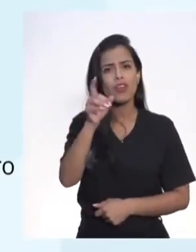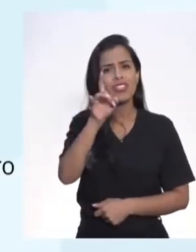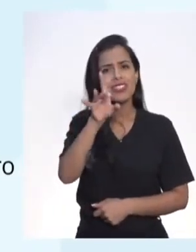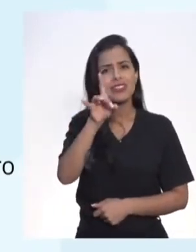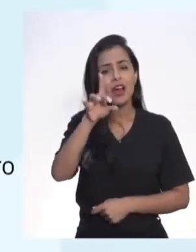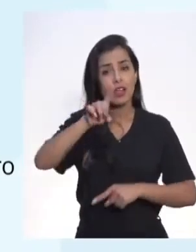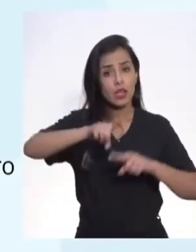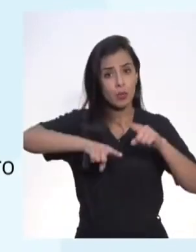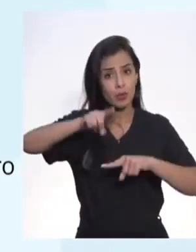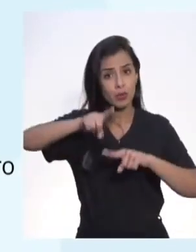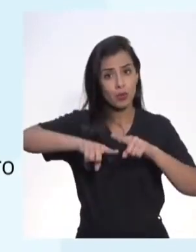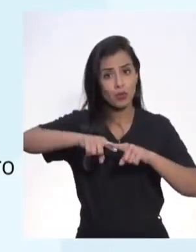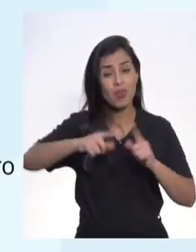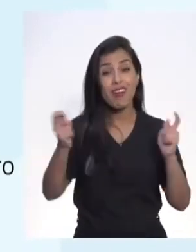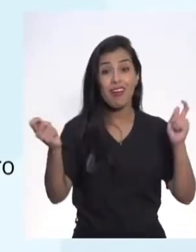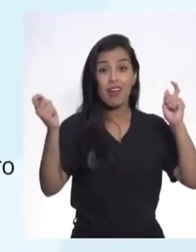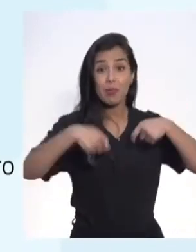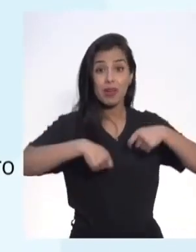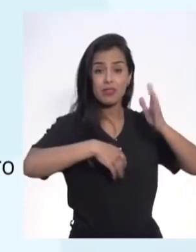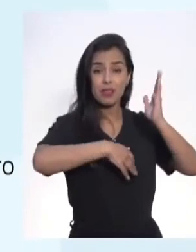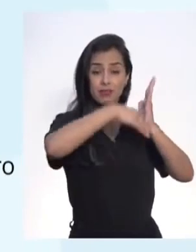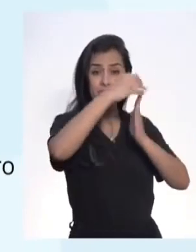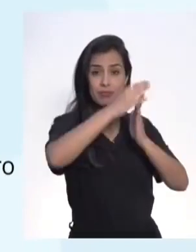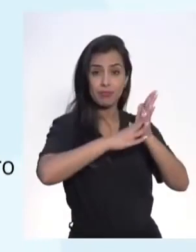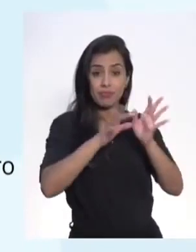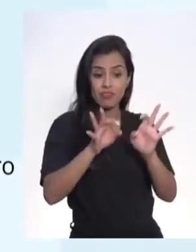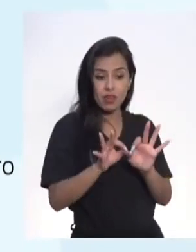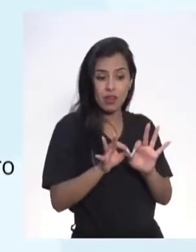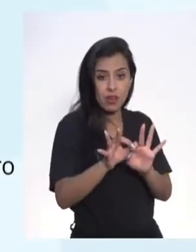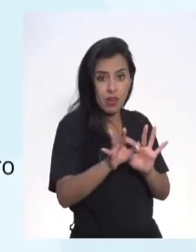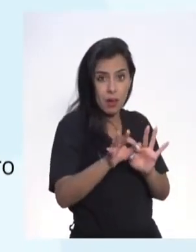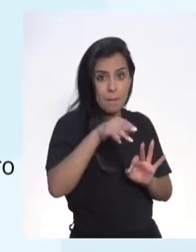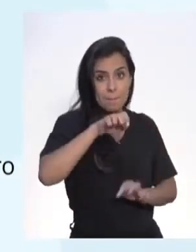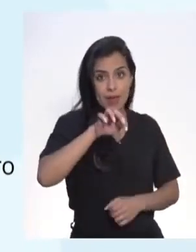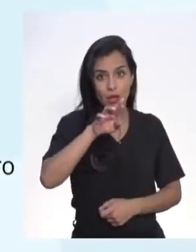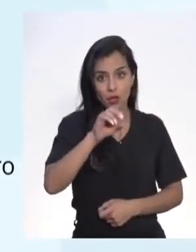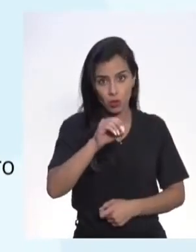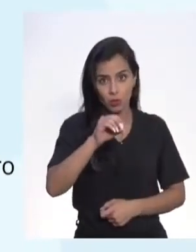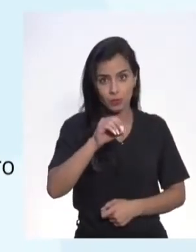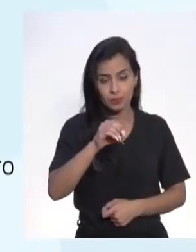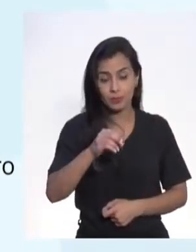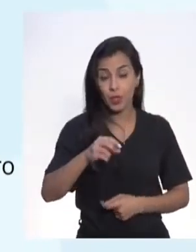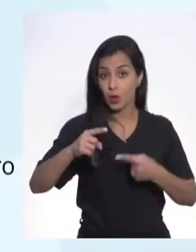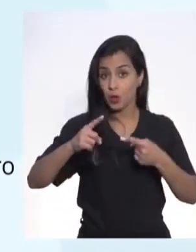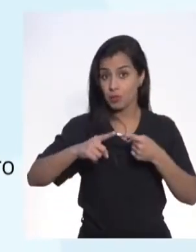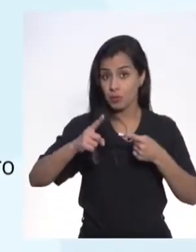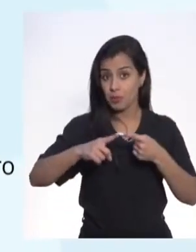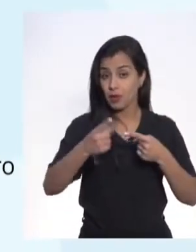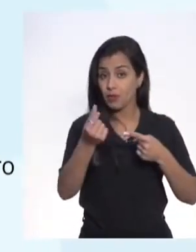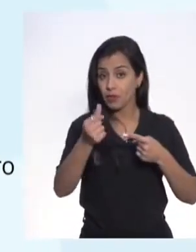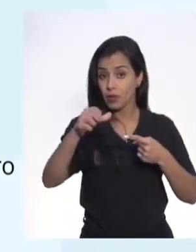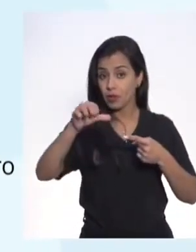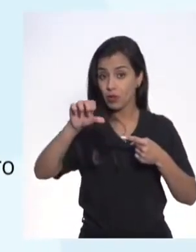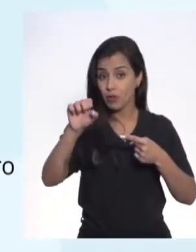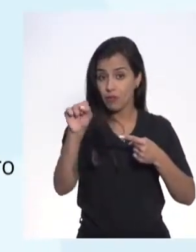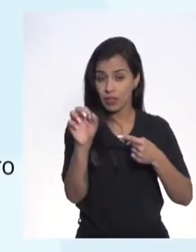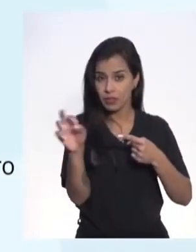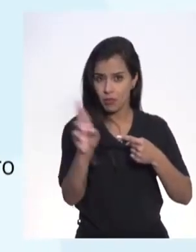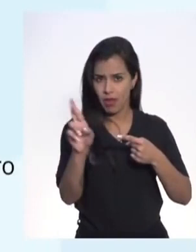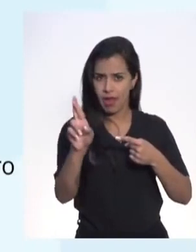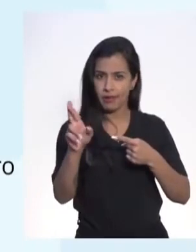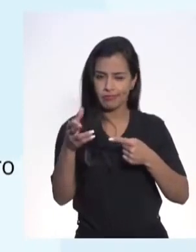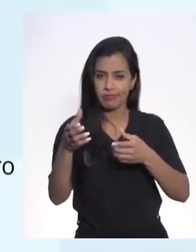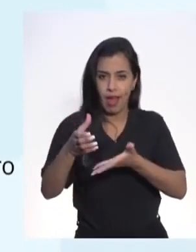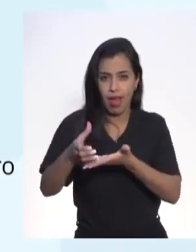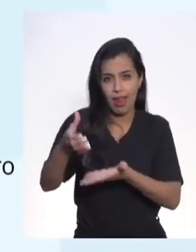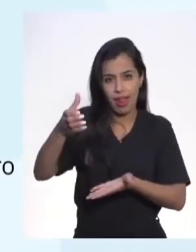sua capacidade de coberturas por metro quadrado. Então, o primeiro produto, ele custa R$ 98,00, digamos assim, a lata, vai?